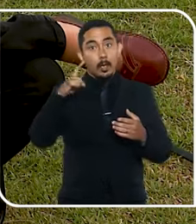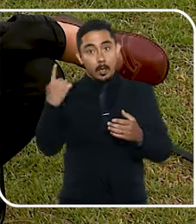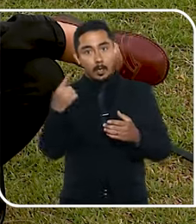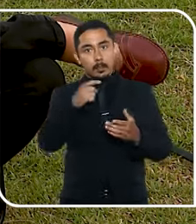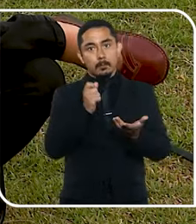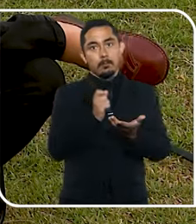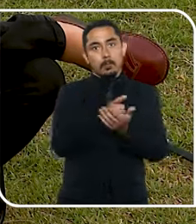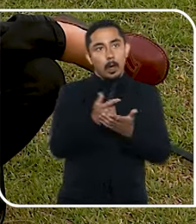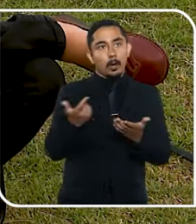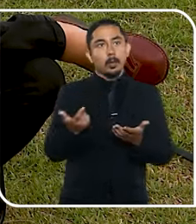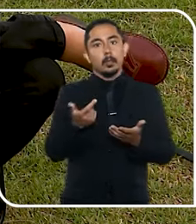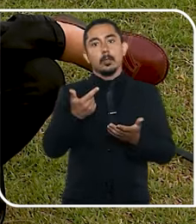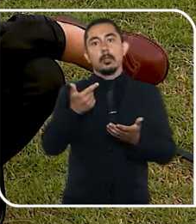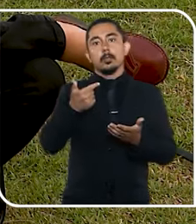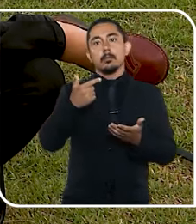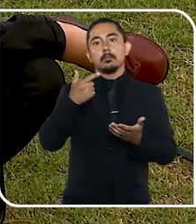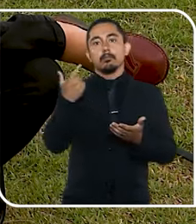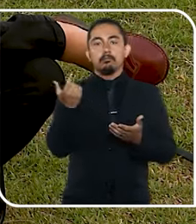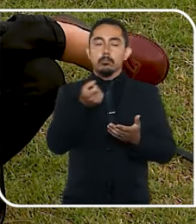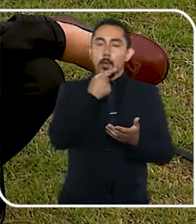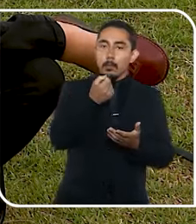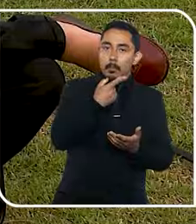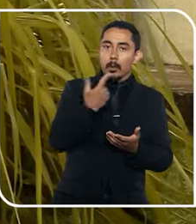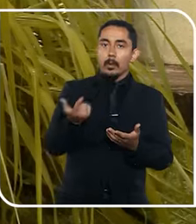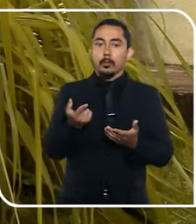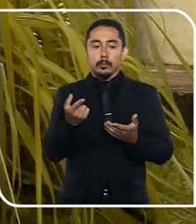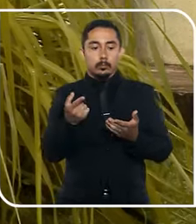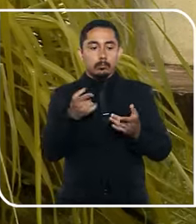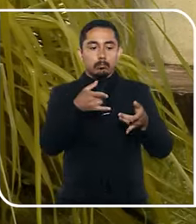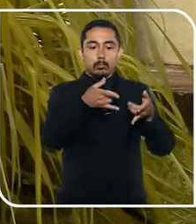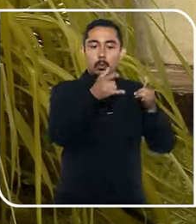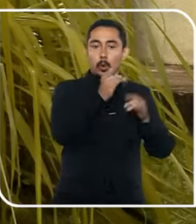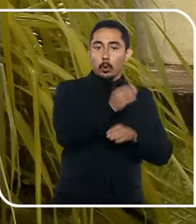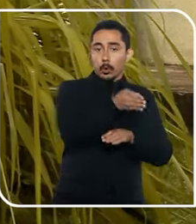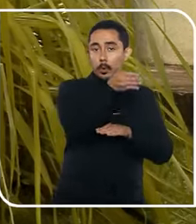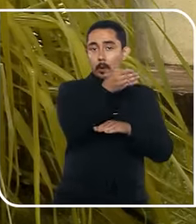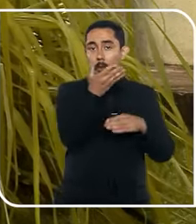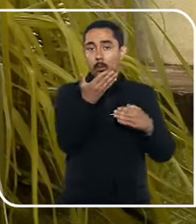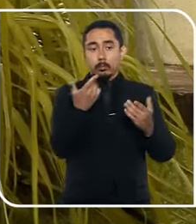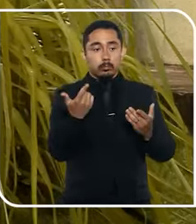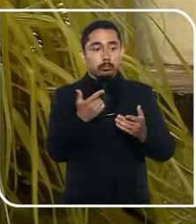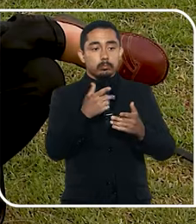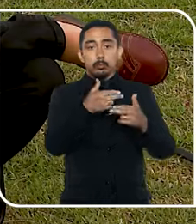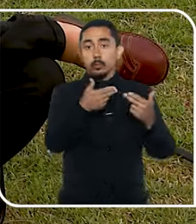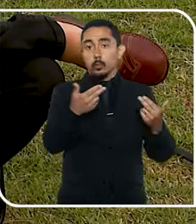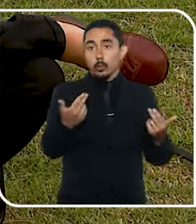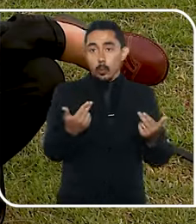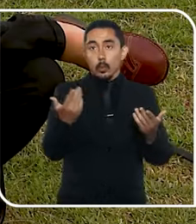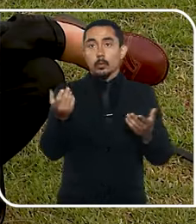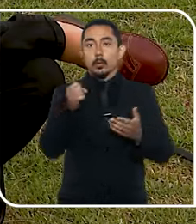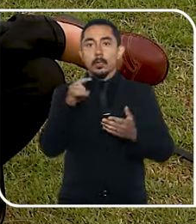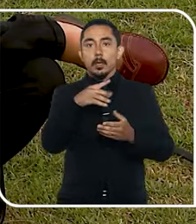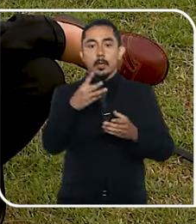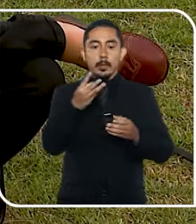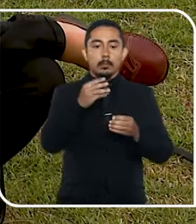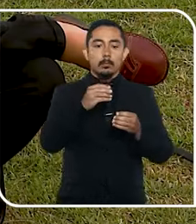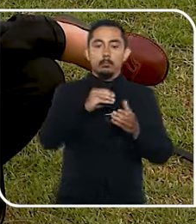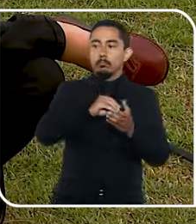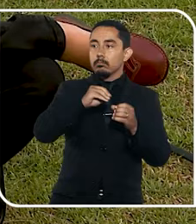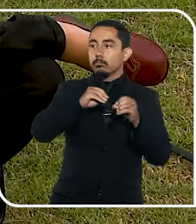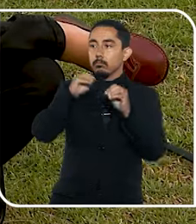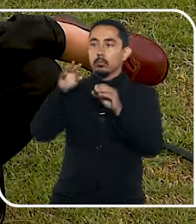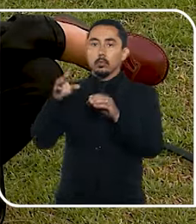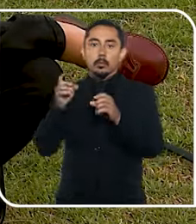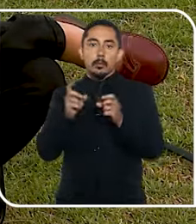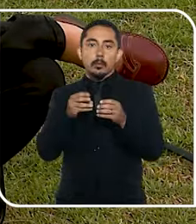com alimentação, remédios, vacinação, hospedagem, em caso de ausência dos dois da cidade, cuidados veterinários em geral. Mas dá